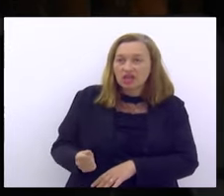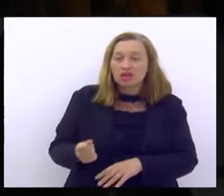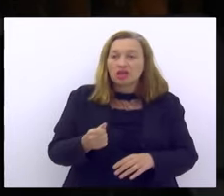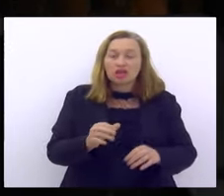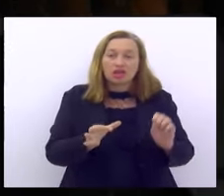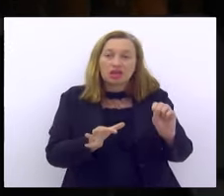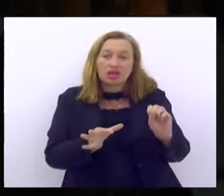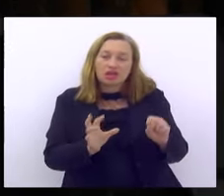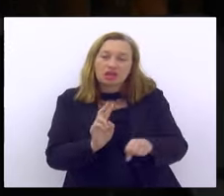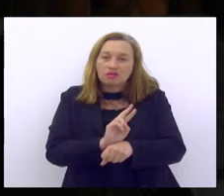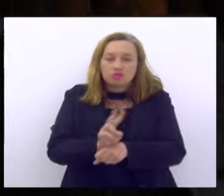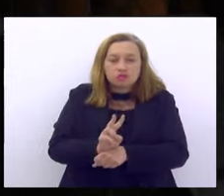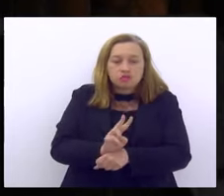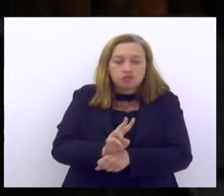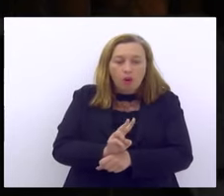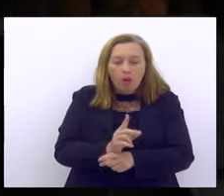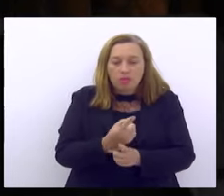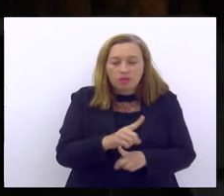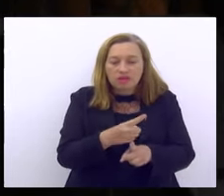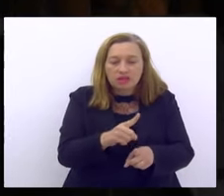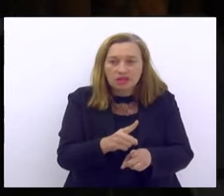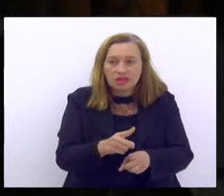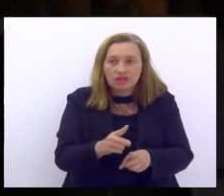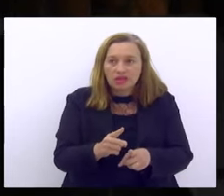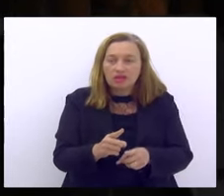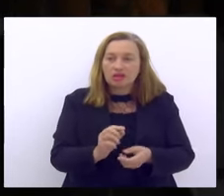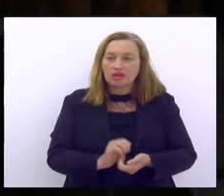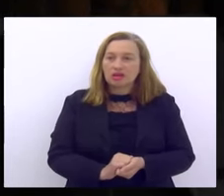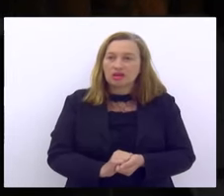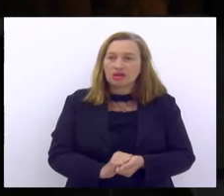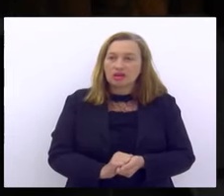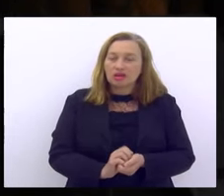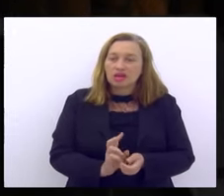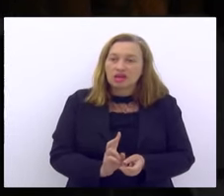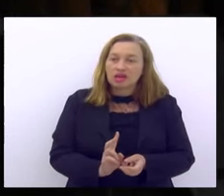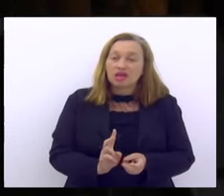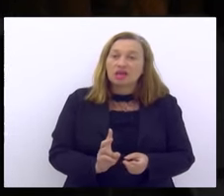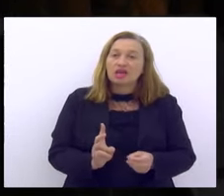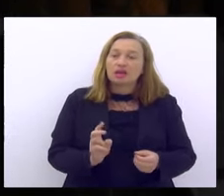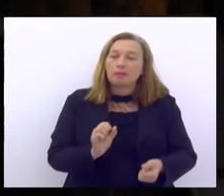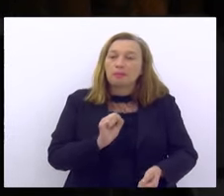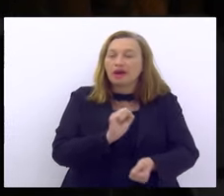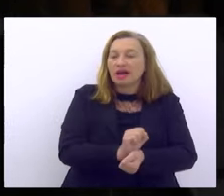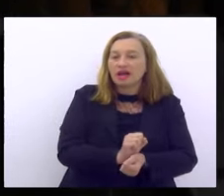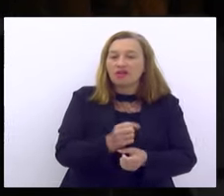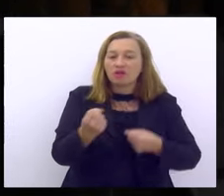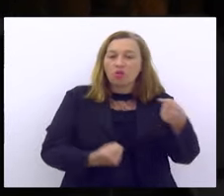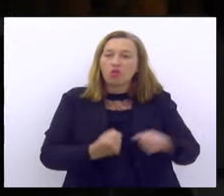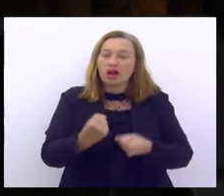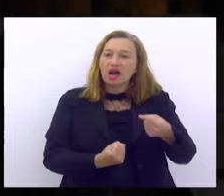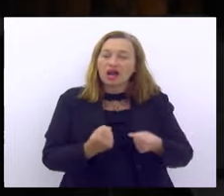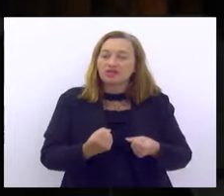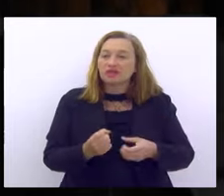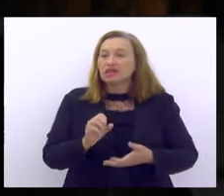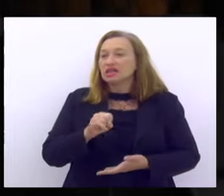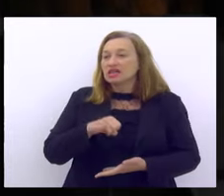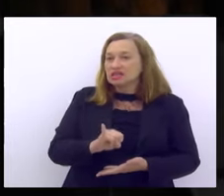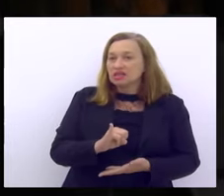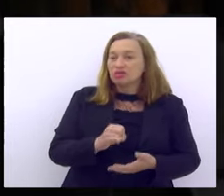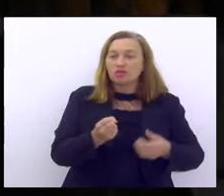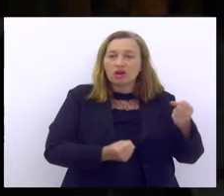perseguiam implacavelmente essas pessoas e fazia com que o carro fosse parado, independente do veículo estar regular, estar em